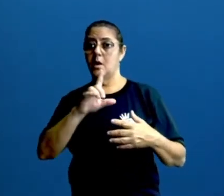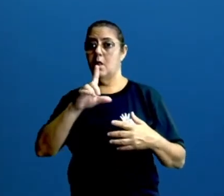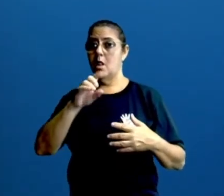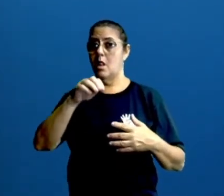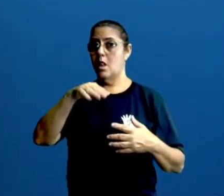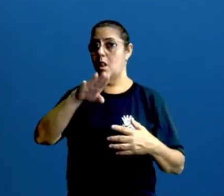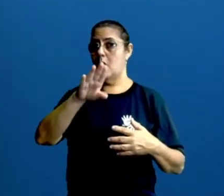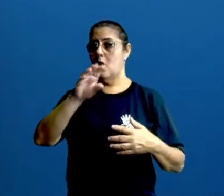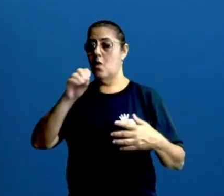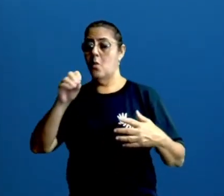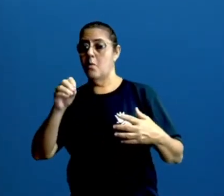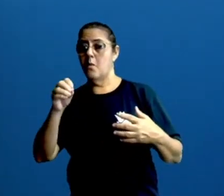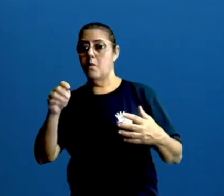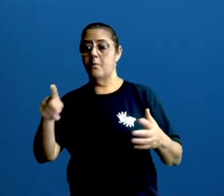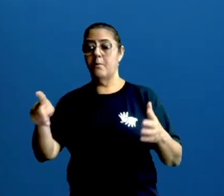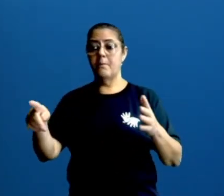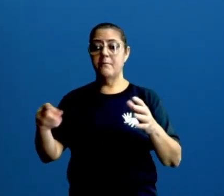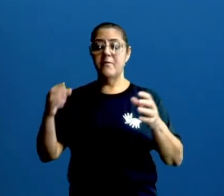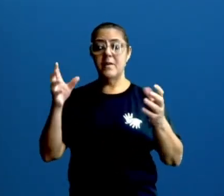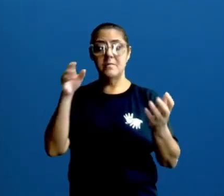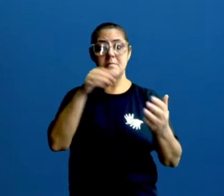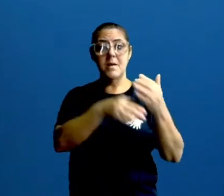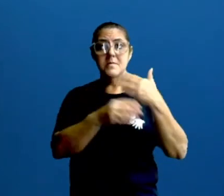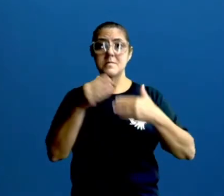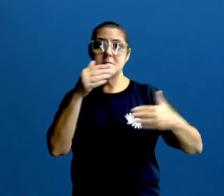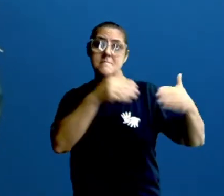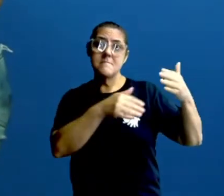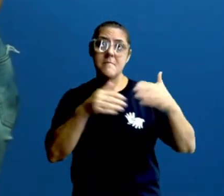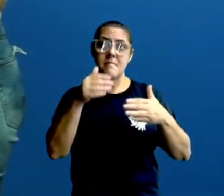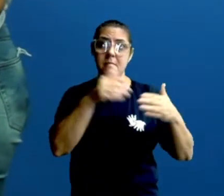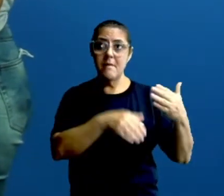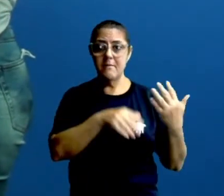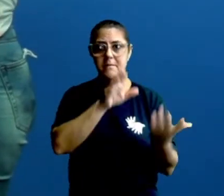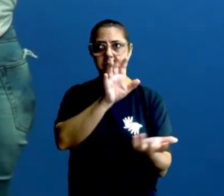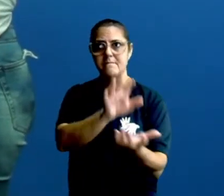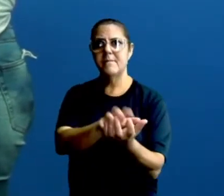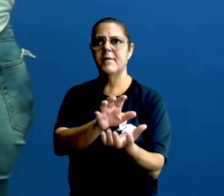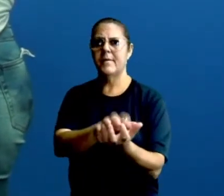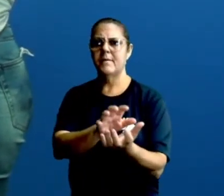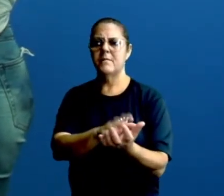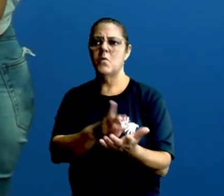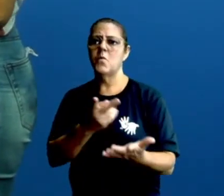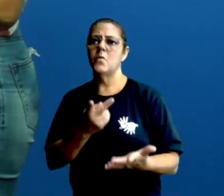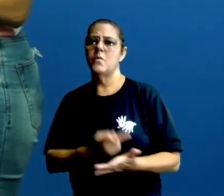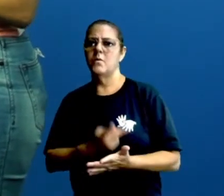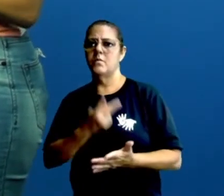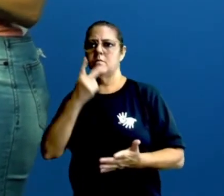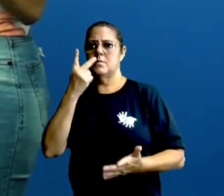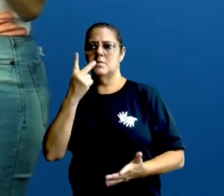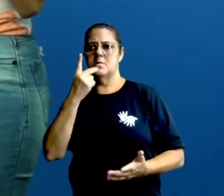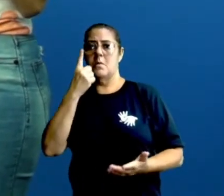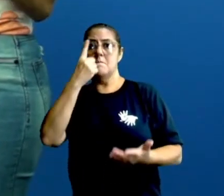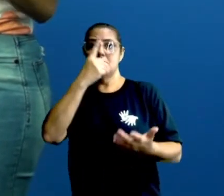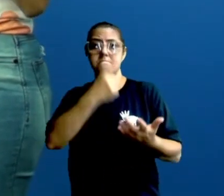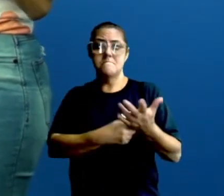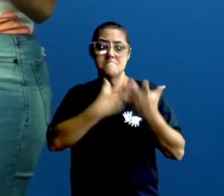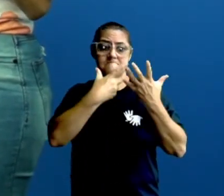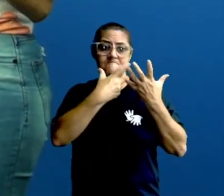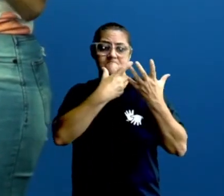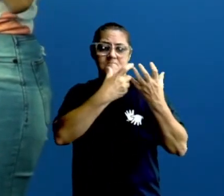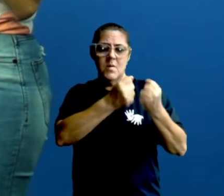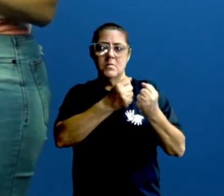ainda fazia parte do território de Pernambuco. Então, esse episódio, ele marca de forma